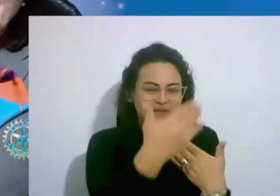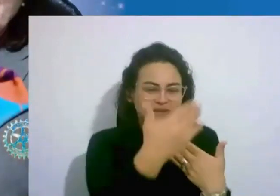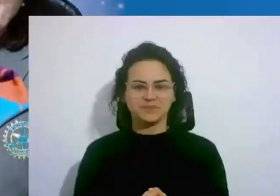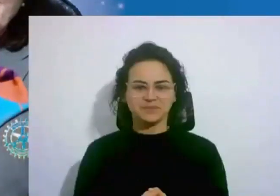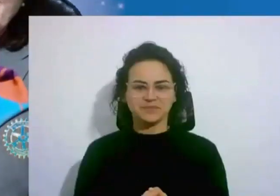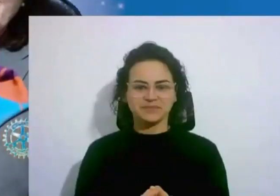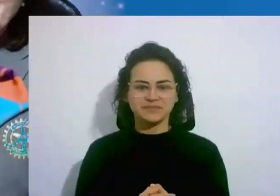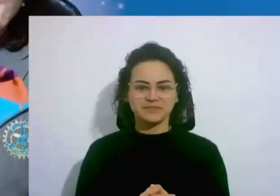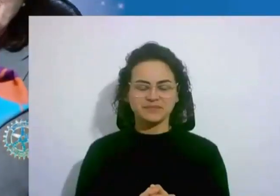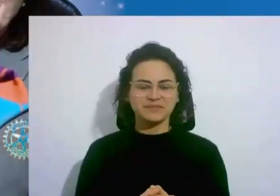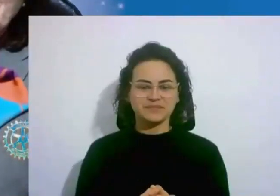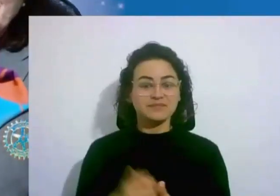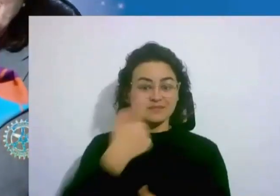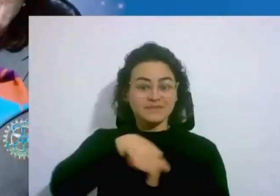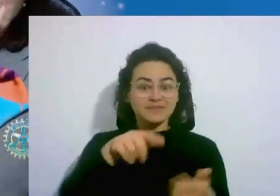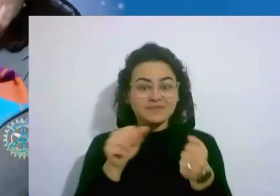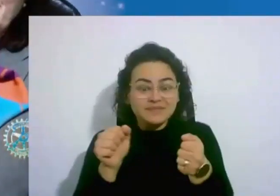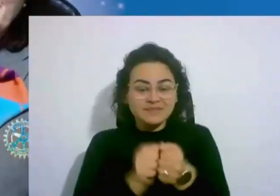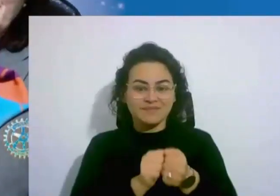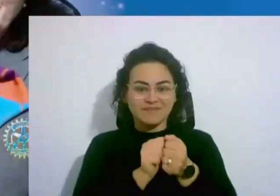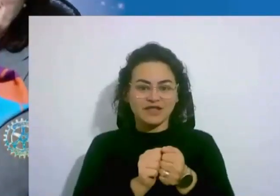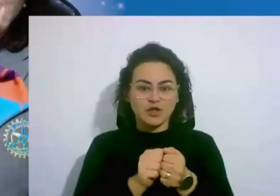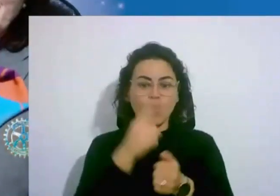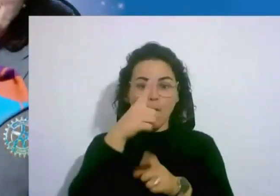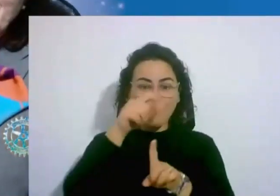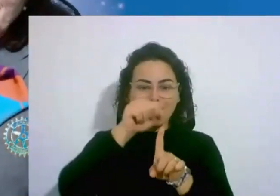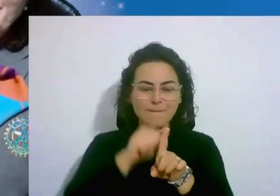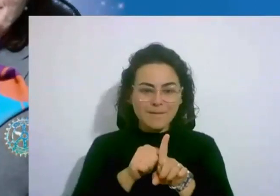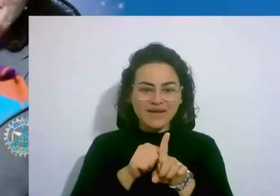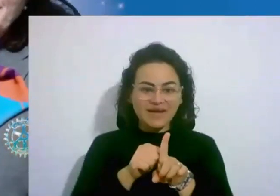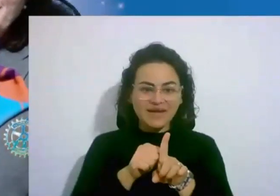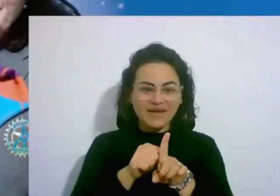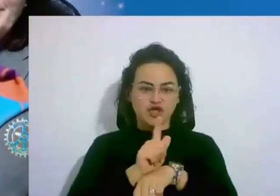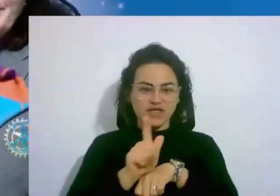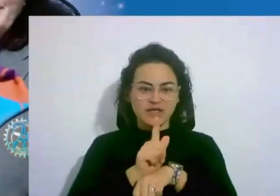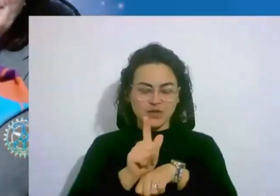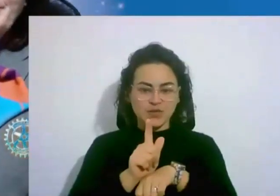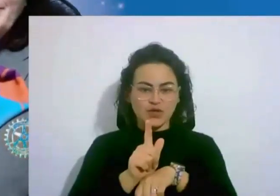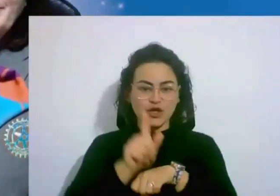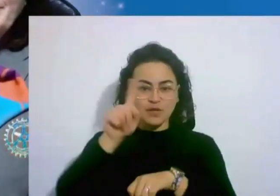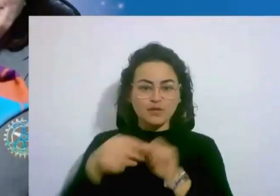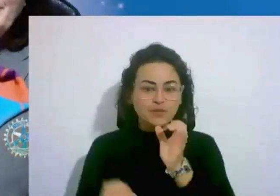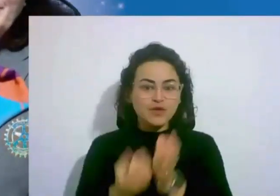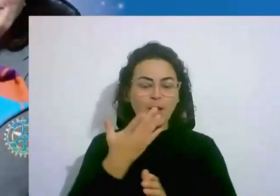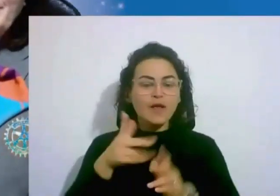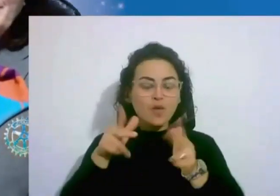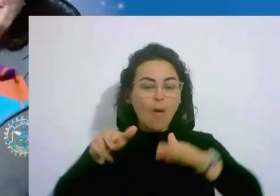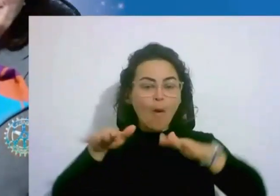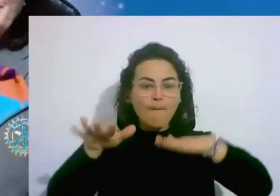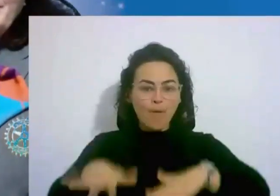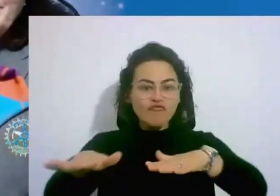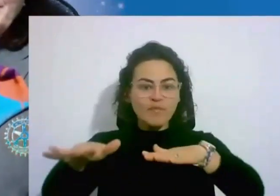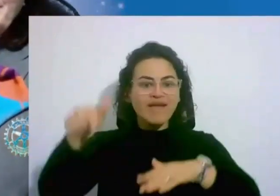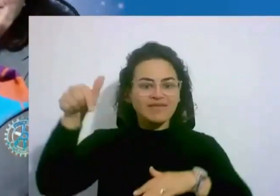juntos... nós estamos há 1 mês de gestão, mas criamos um movimento todo nesse